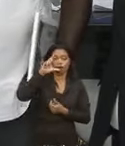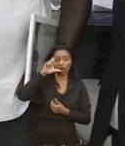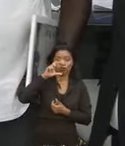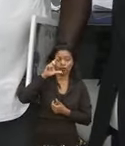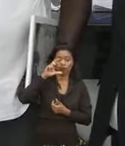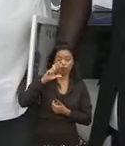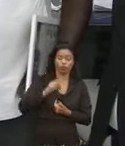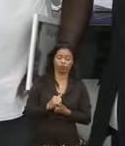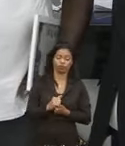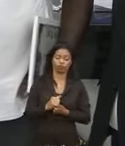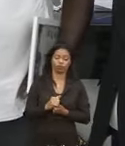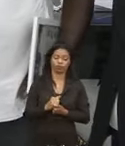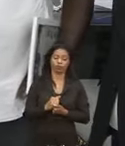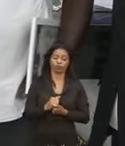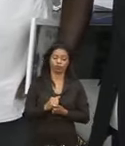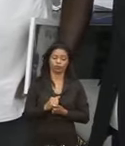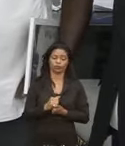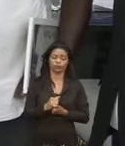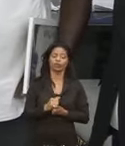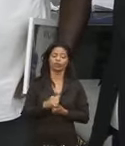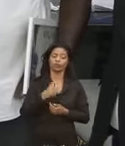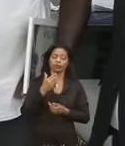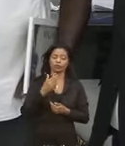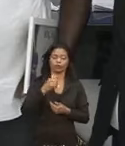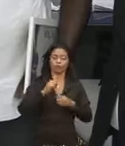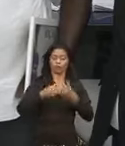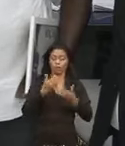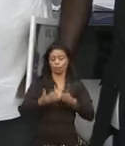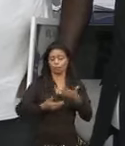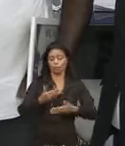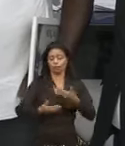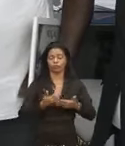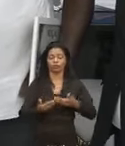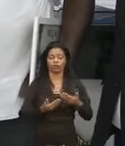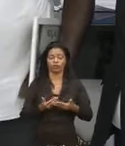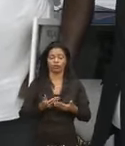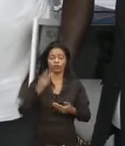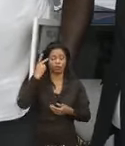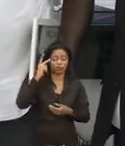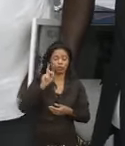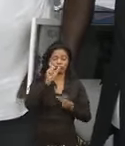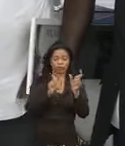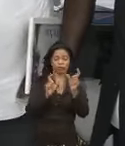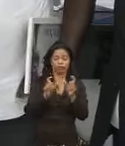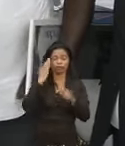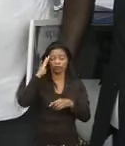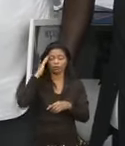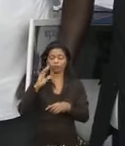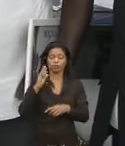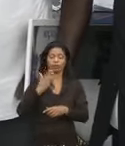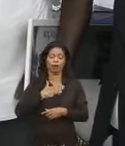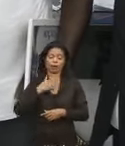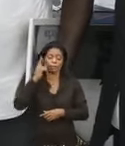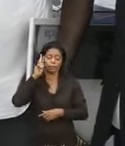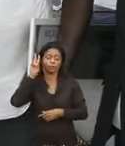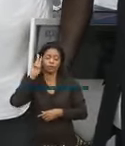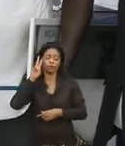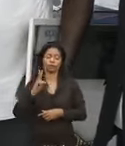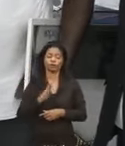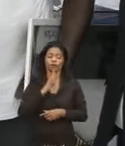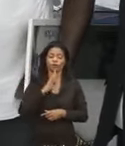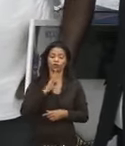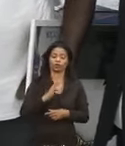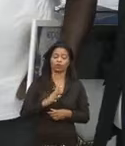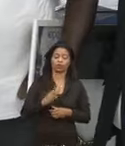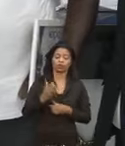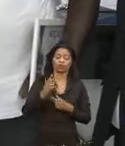para eu ser mais reconhecido, para saber quem eu sou, sobre mais minha história. Eu só tenho a agradecer mesmo a todo mundo que me